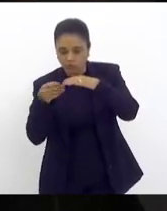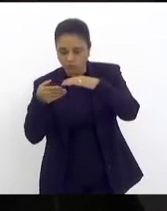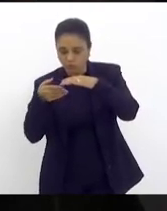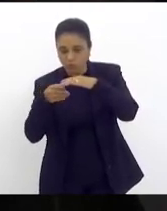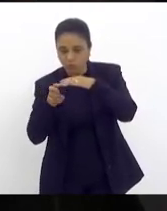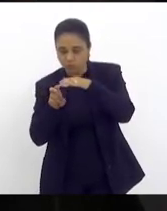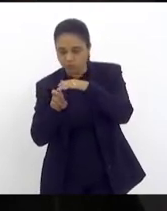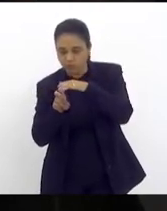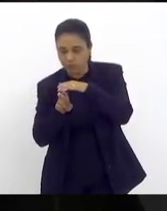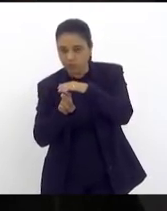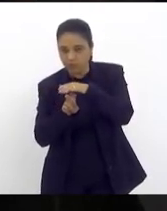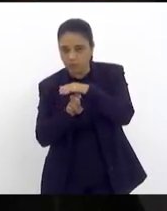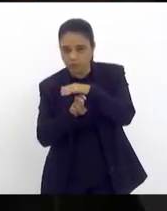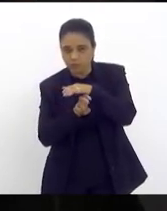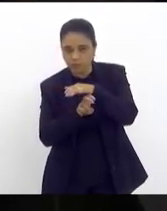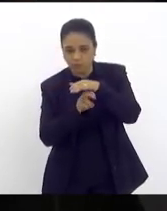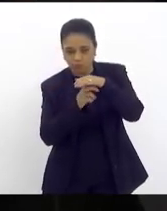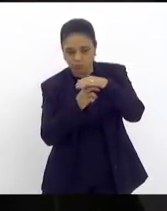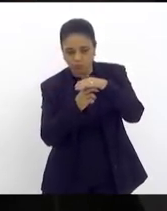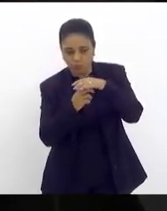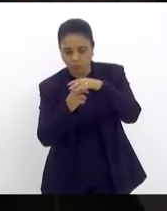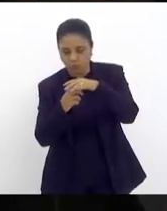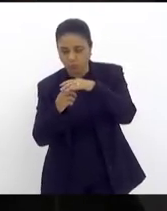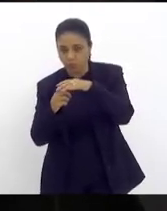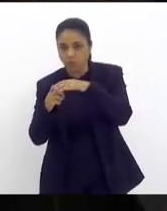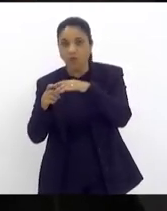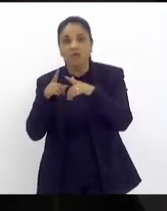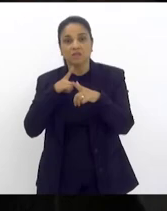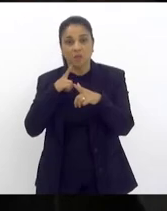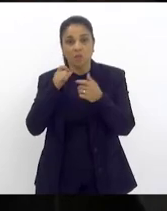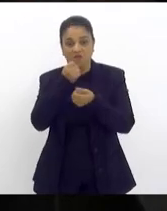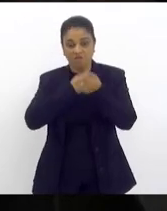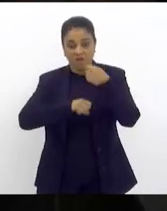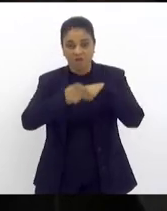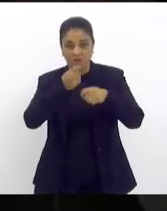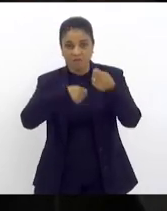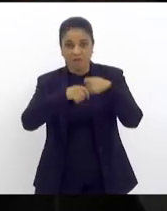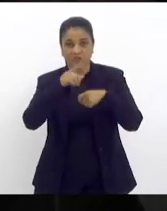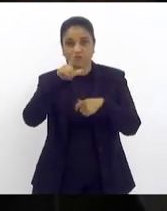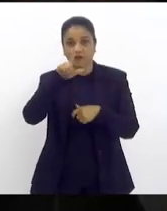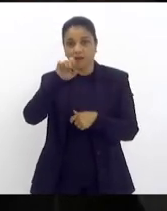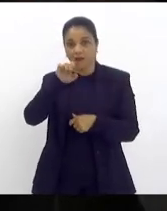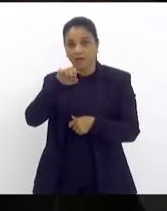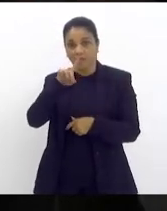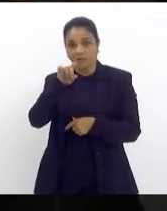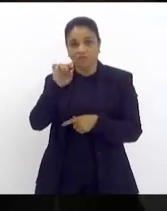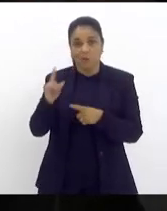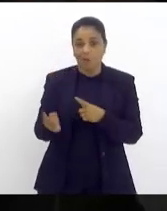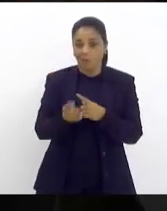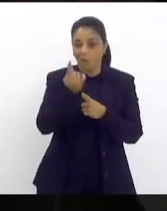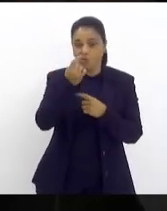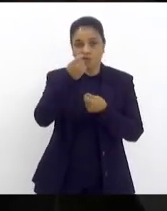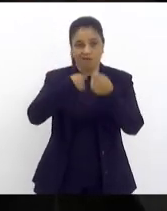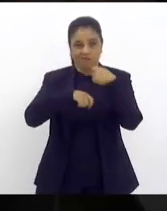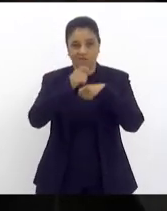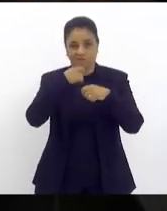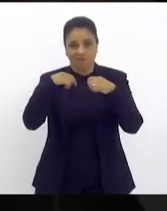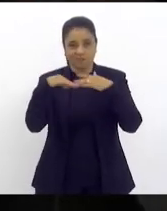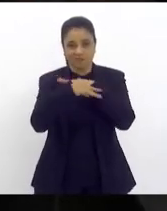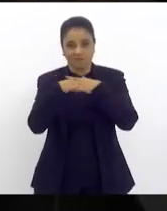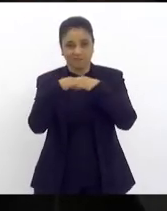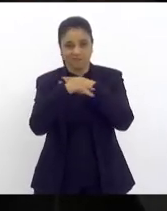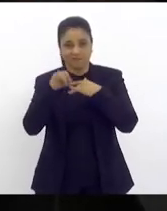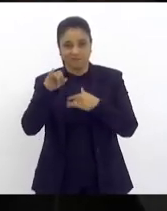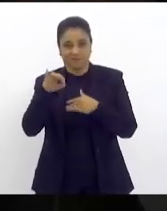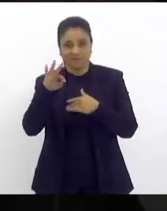que nós temos uma fábrica de lâmpada de LED que não existe no Brasil, tudo importado da China. Nós temos uma cidade